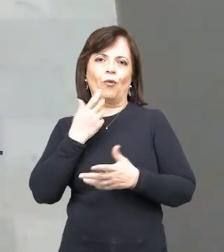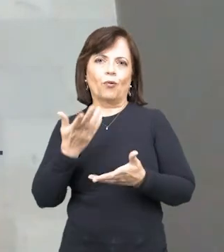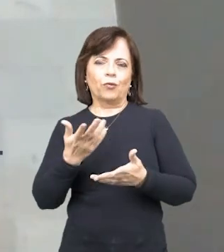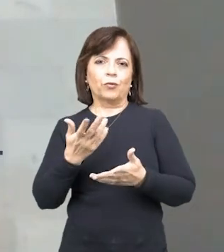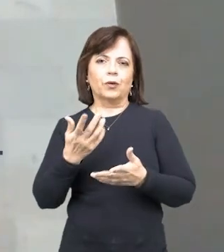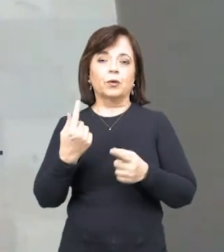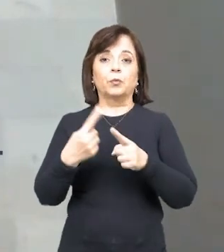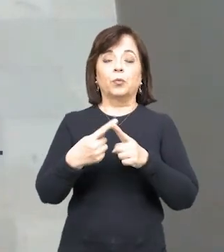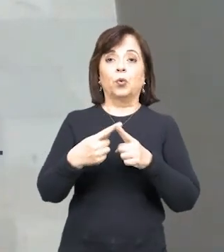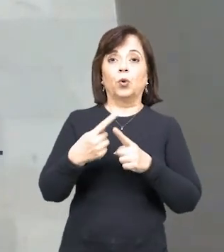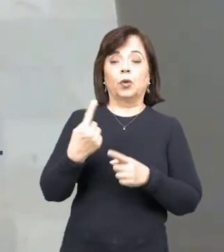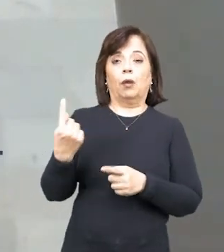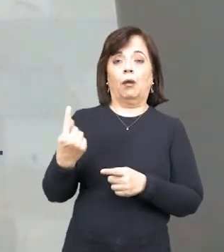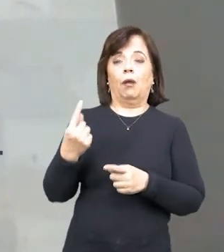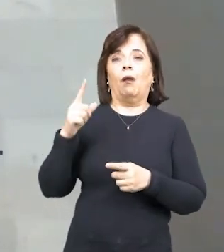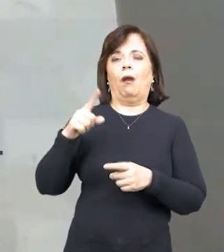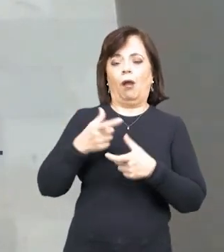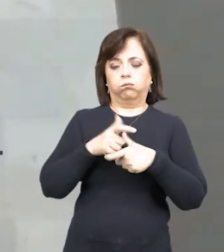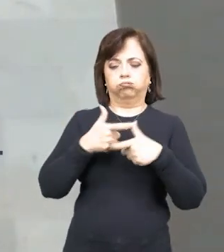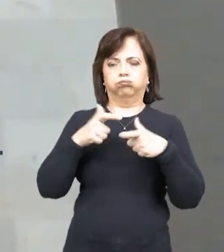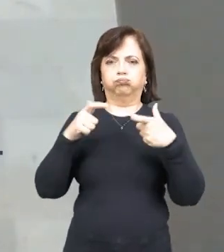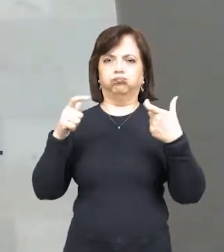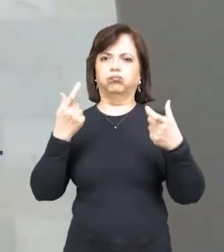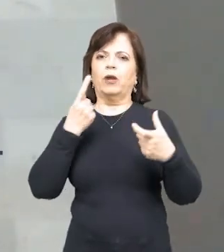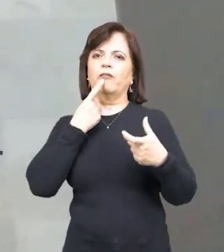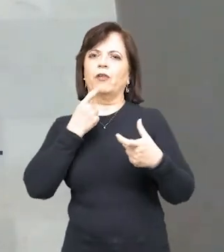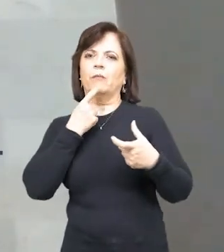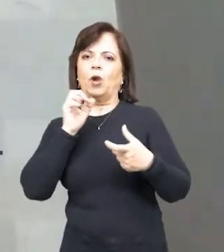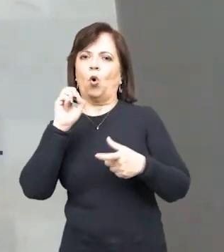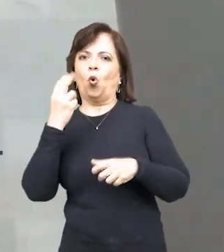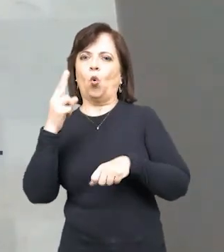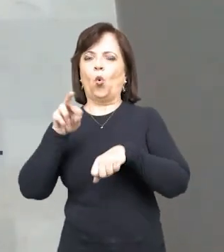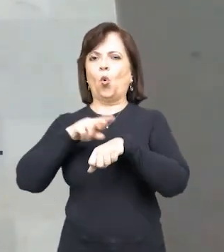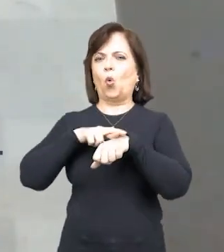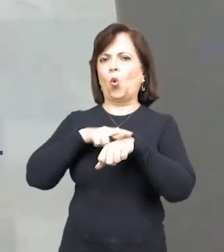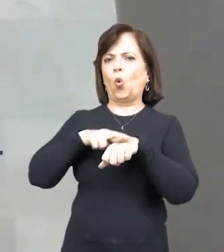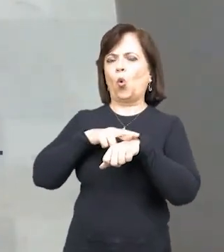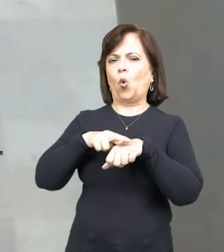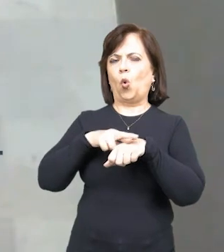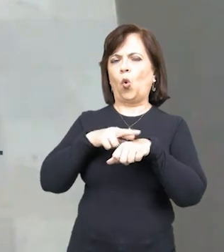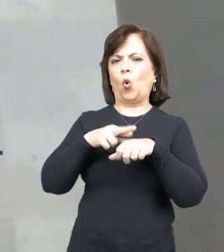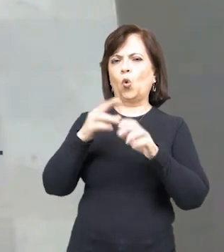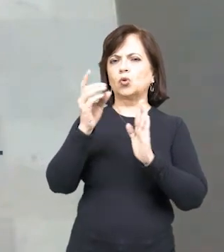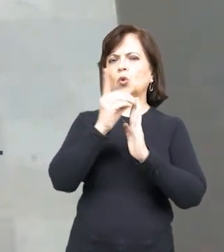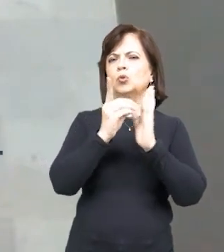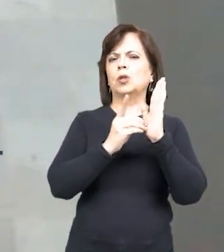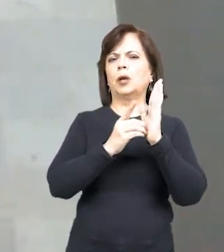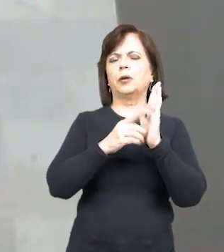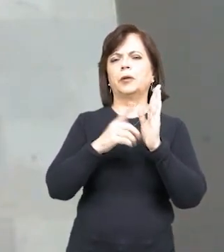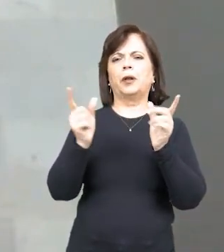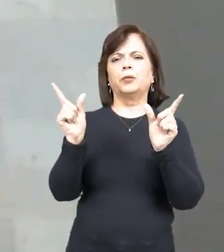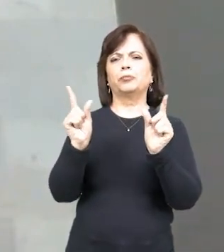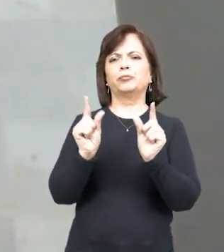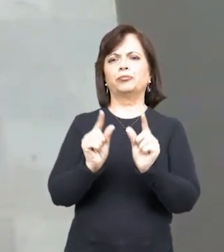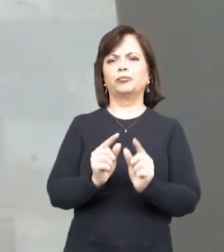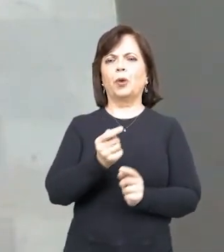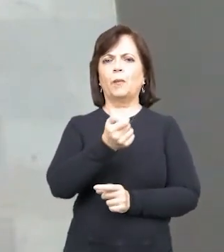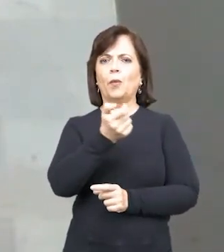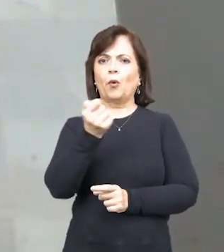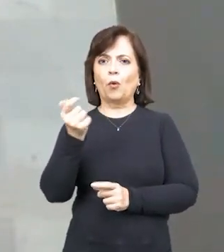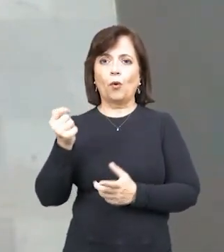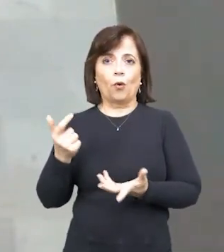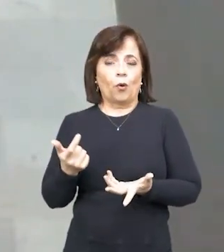situação alta ou gravíssima, na bandeira vermelha ou na bandeira roxa, e as medidas restritivas ainda eram